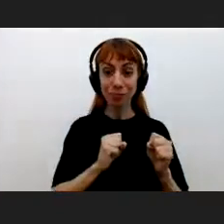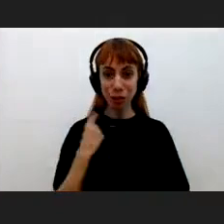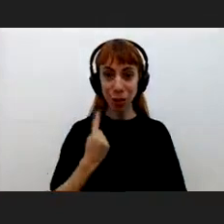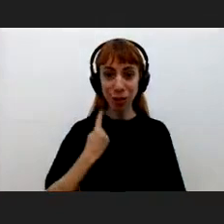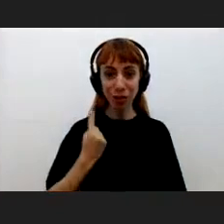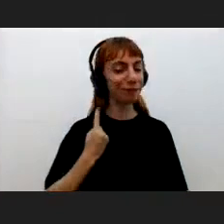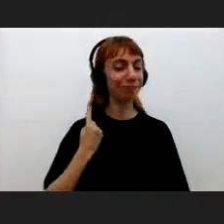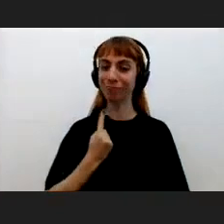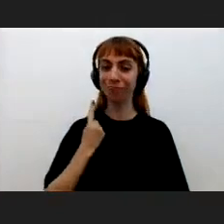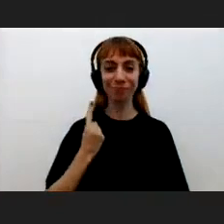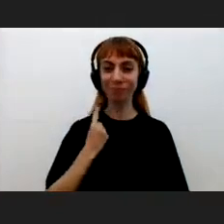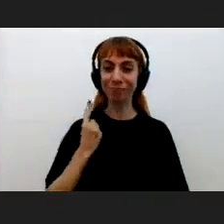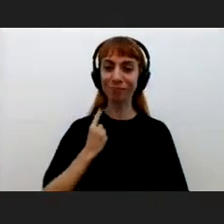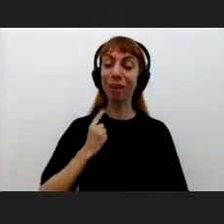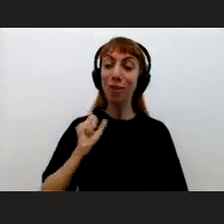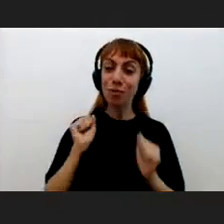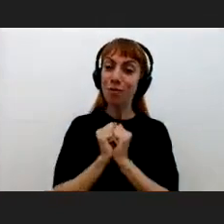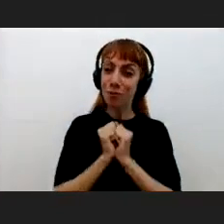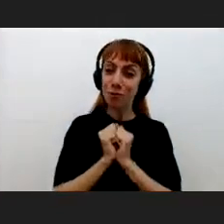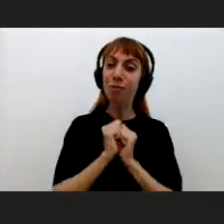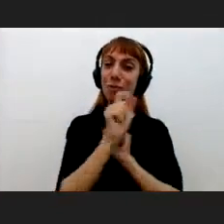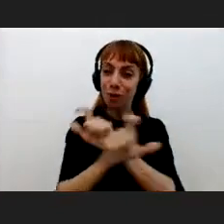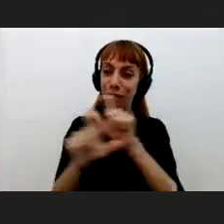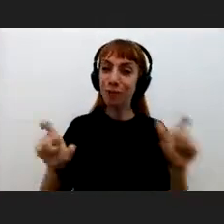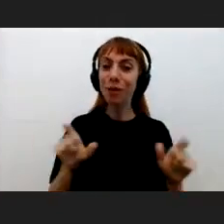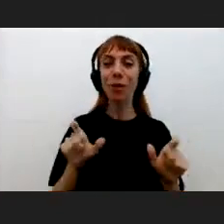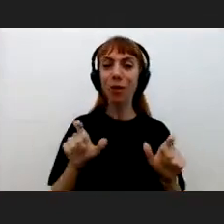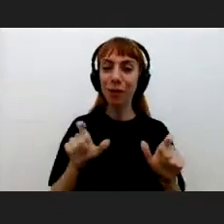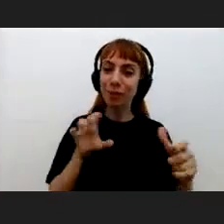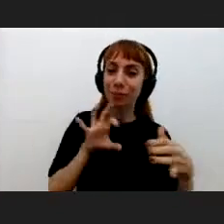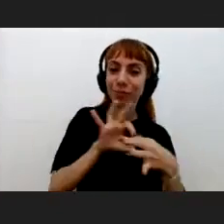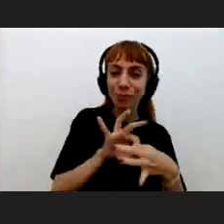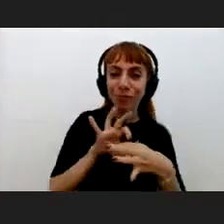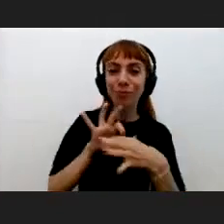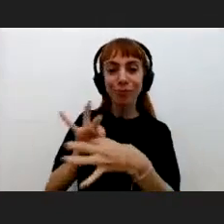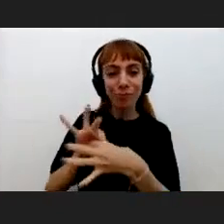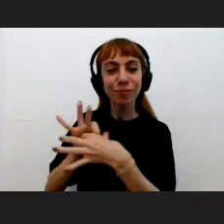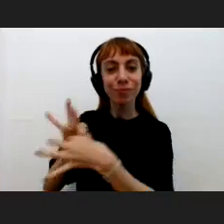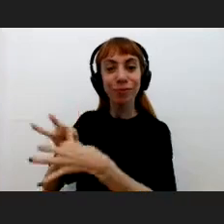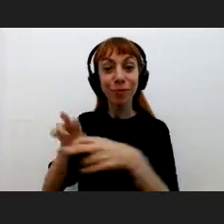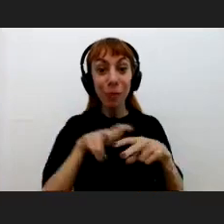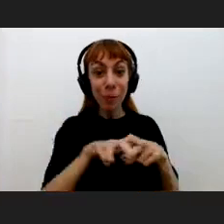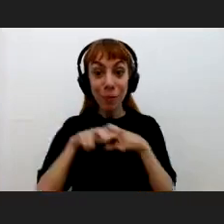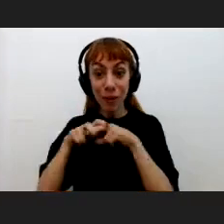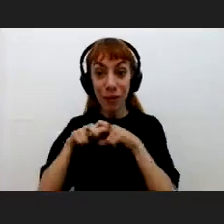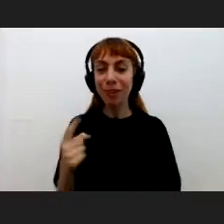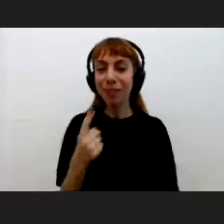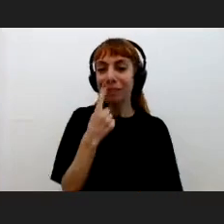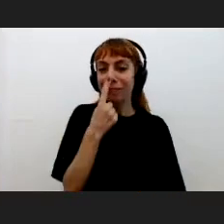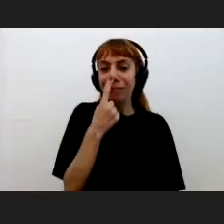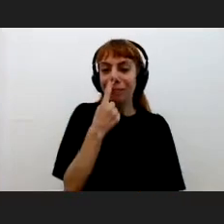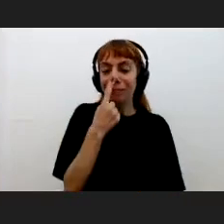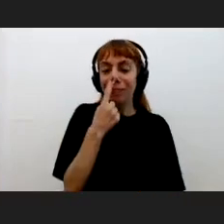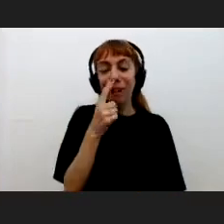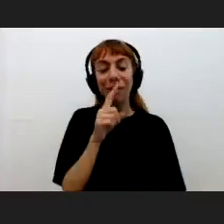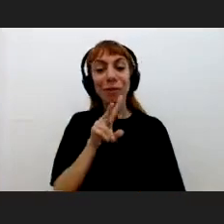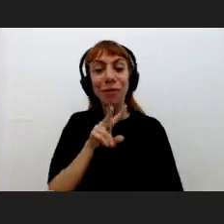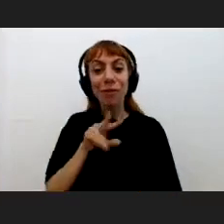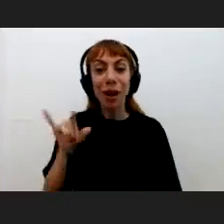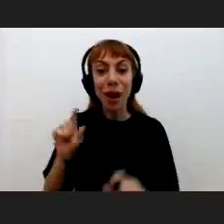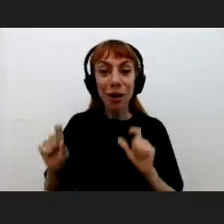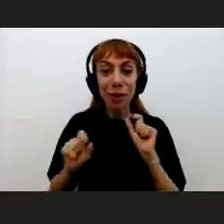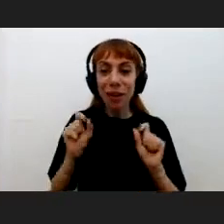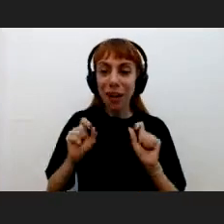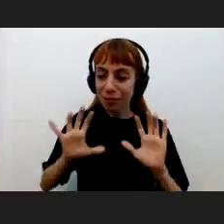E é nessa compreensão que o afeto e a imaginação se tornam dimensões ético-políticas de uma ação transformadora, de uma superação